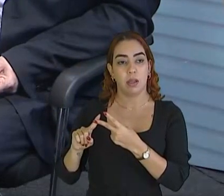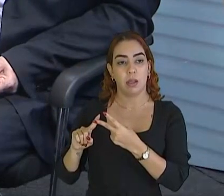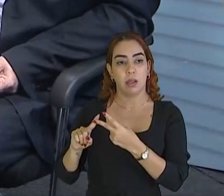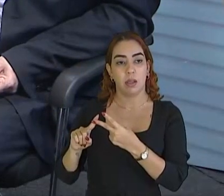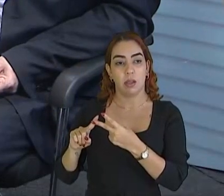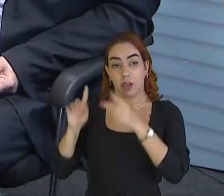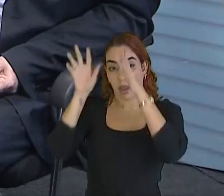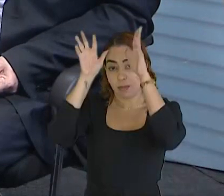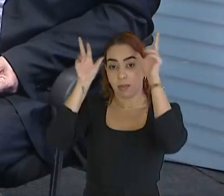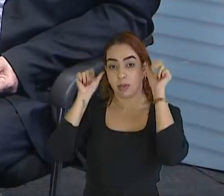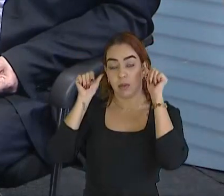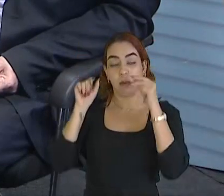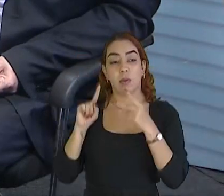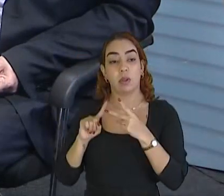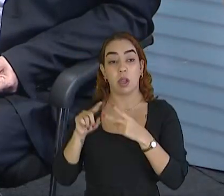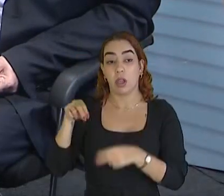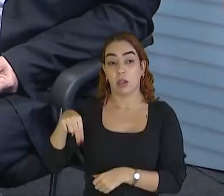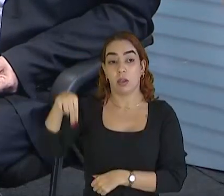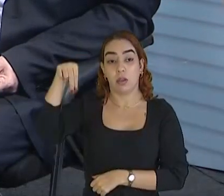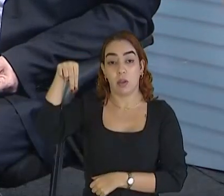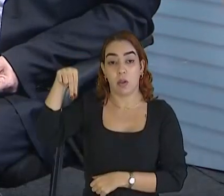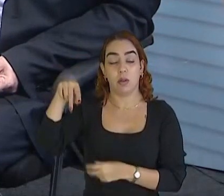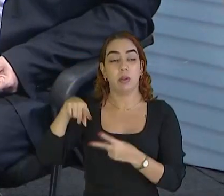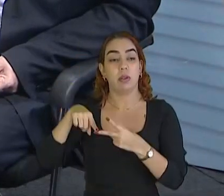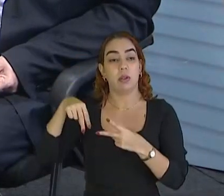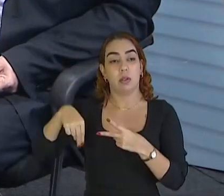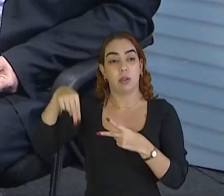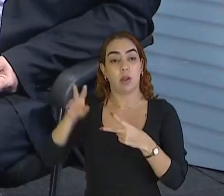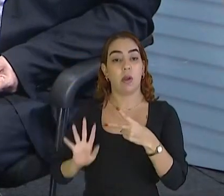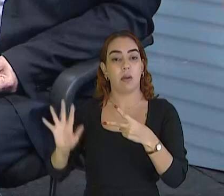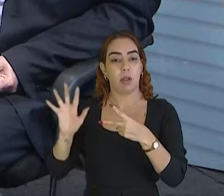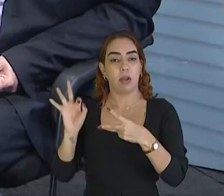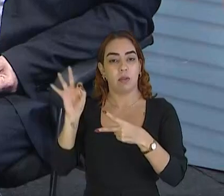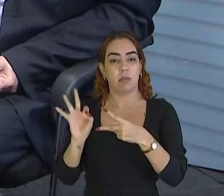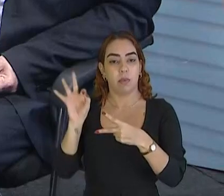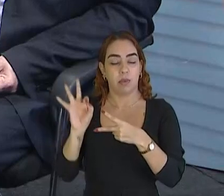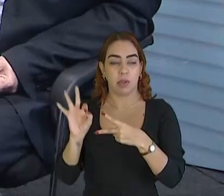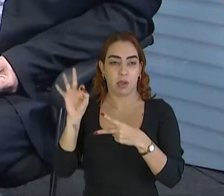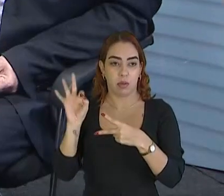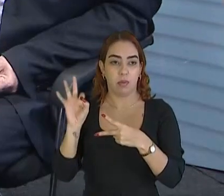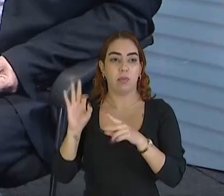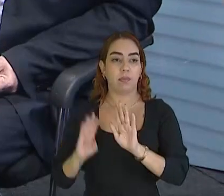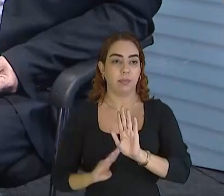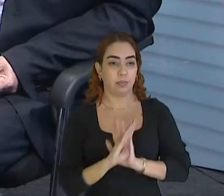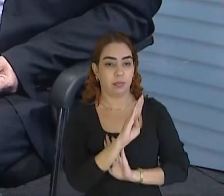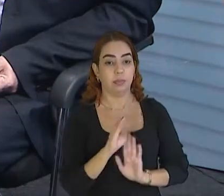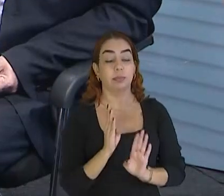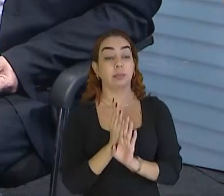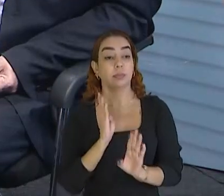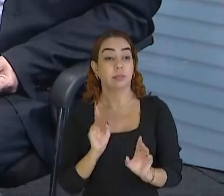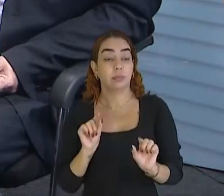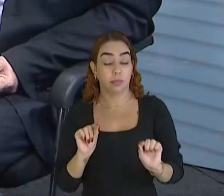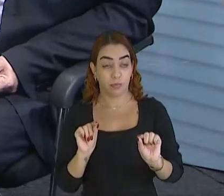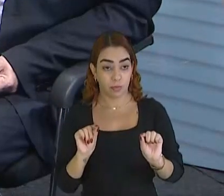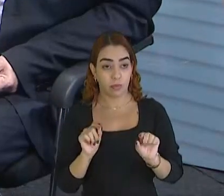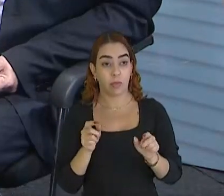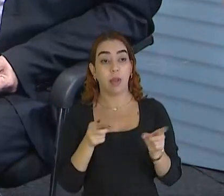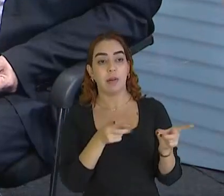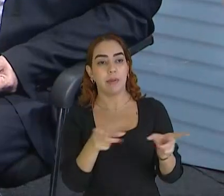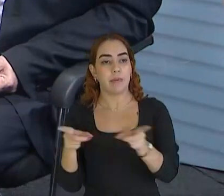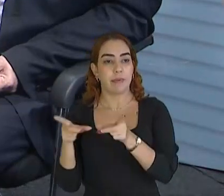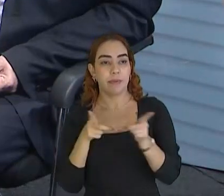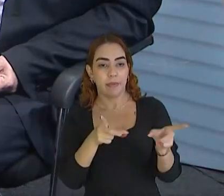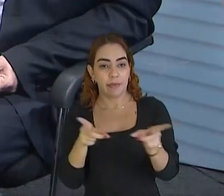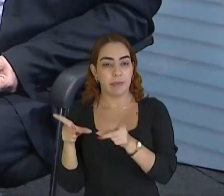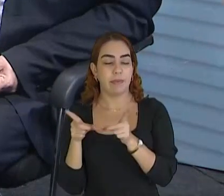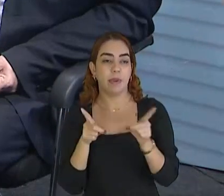Exatamente. Então você tem norte e nordeste concentrando isso. Isso se equipara, dentre outras coisas, aos mercados ilegais também. Né? Os mercados ilegais